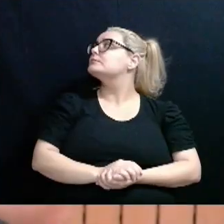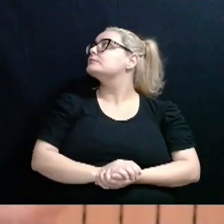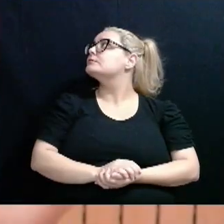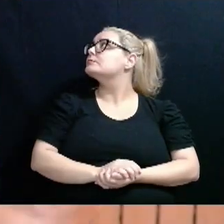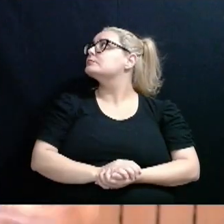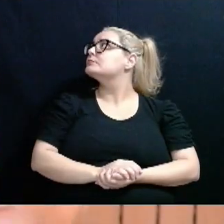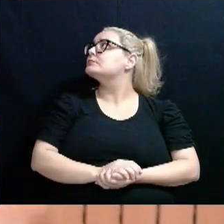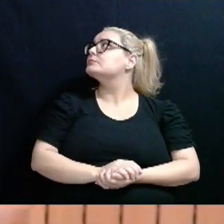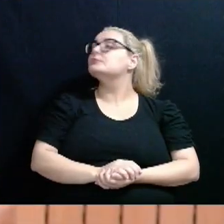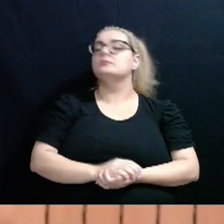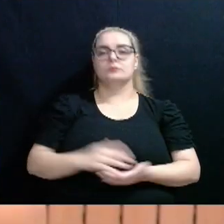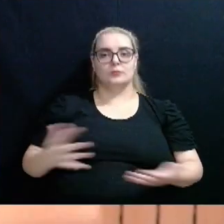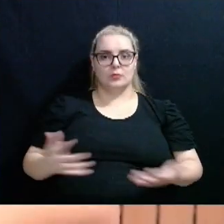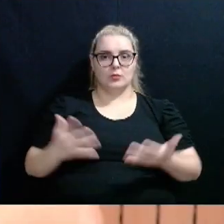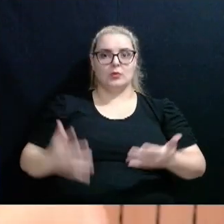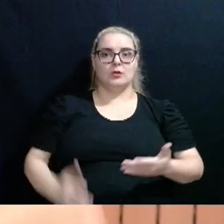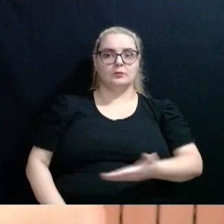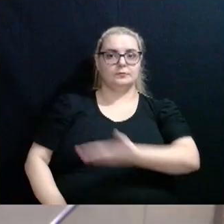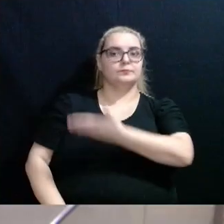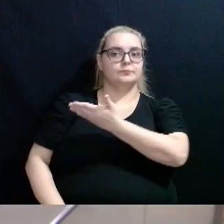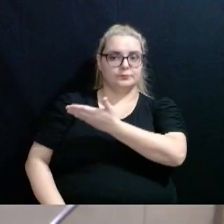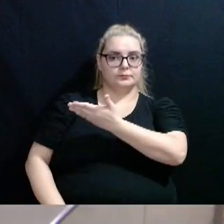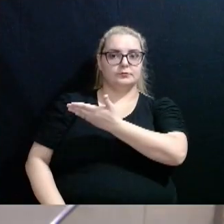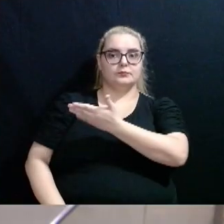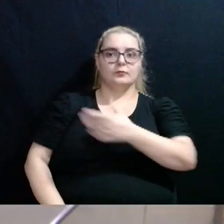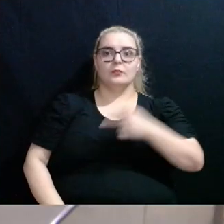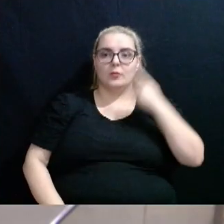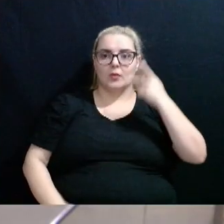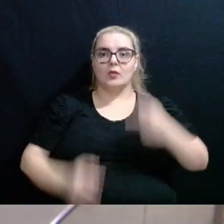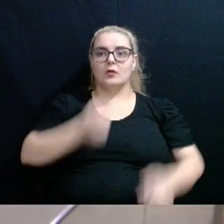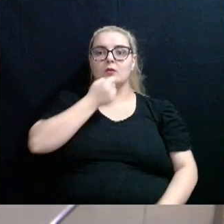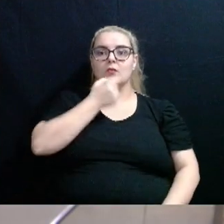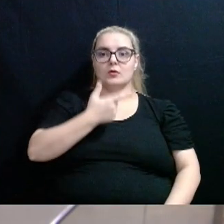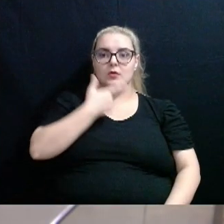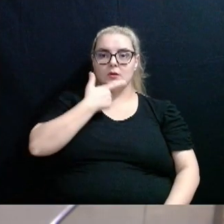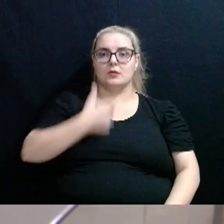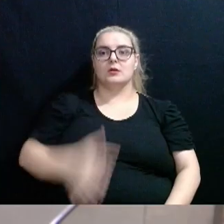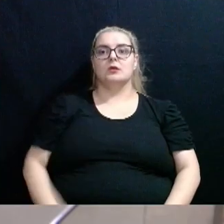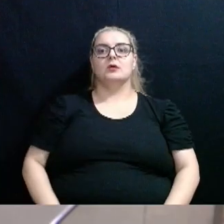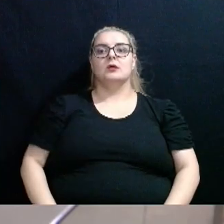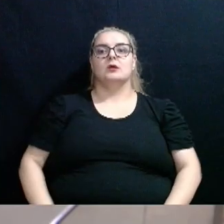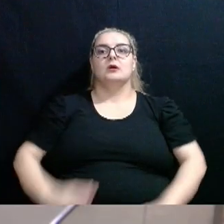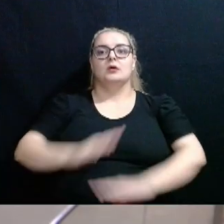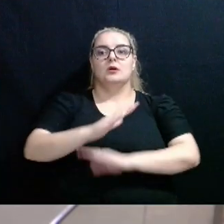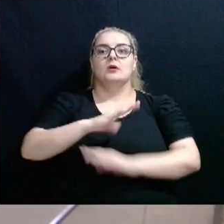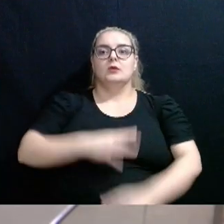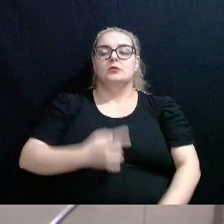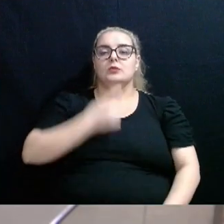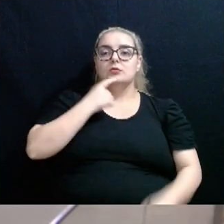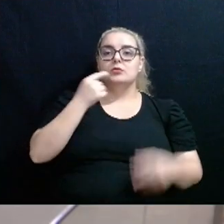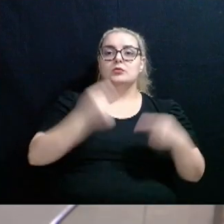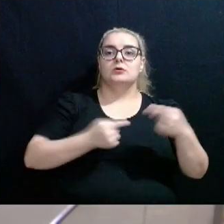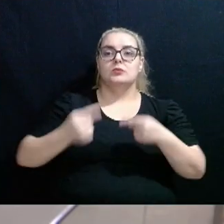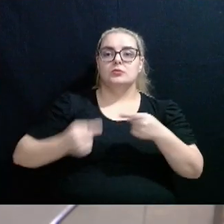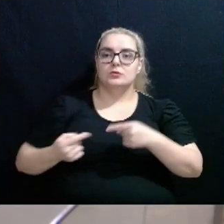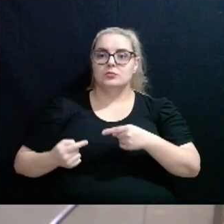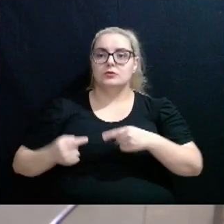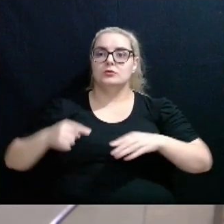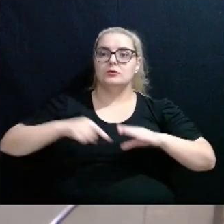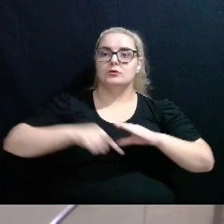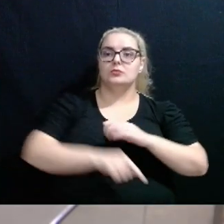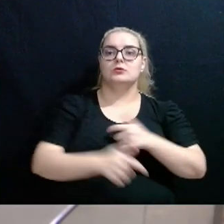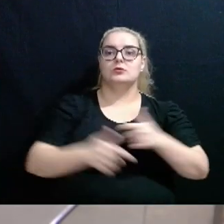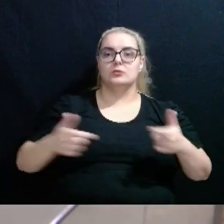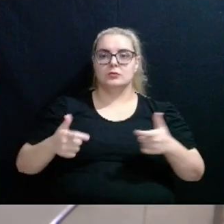Por iniciativa da vereadora Fernanda Souto, a Câmara Municipal de Campinas realizou um debate sobre o avanço da